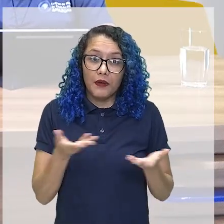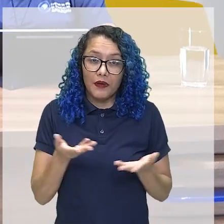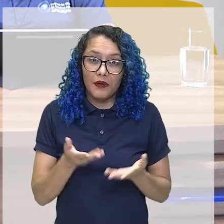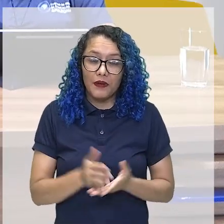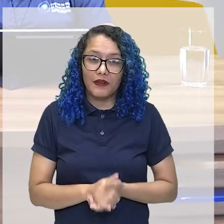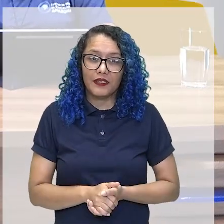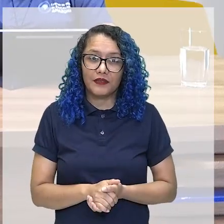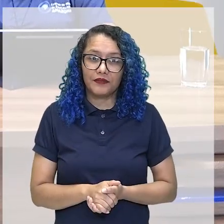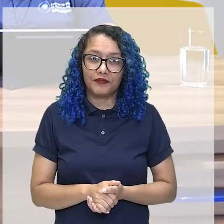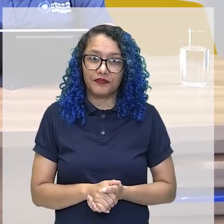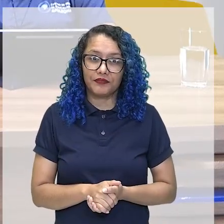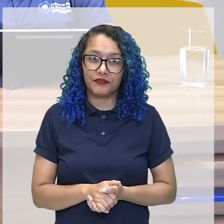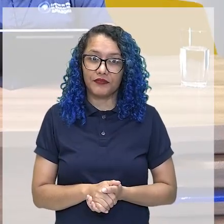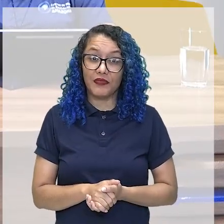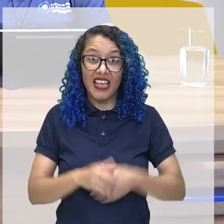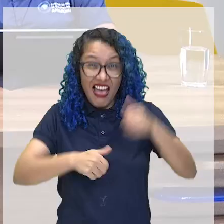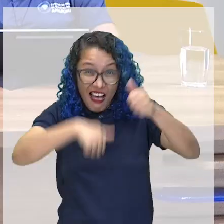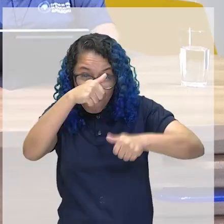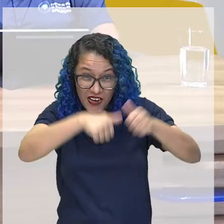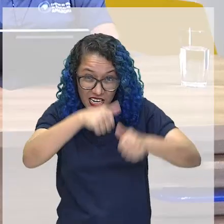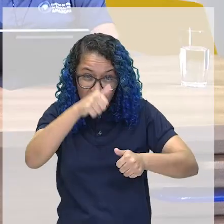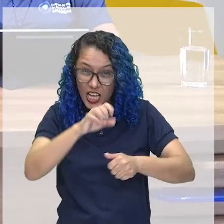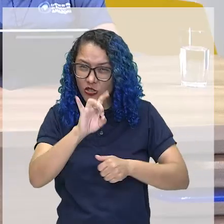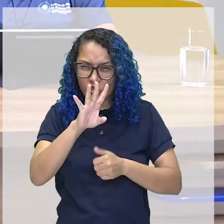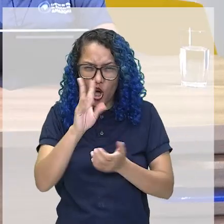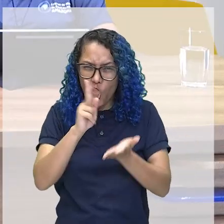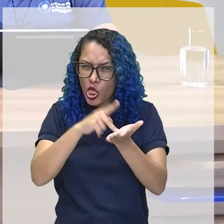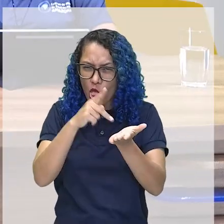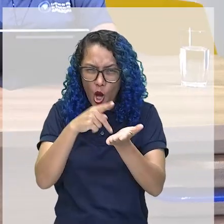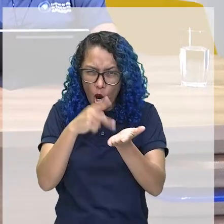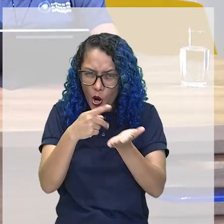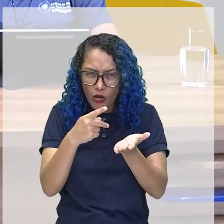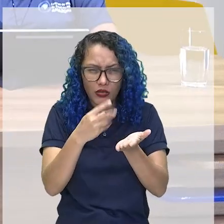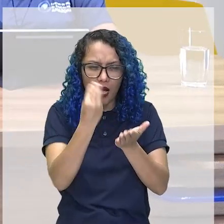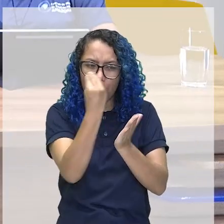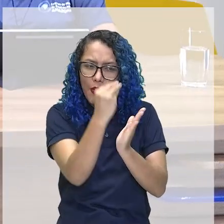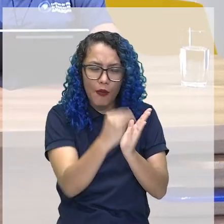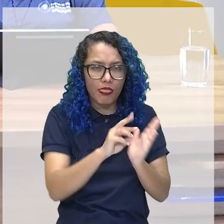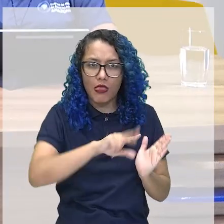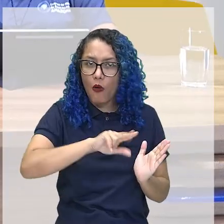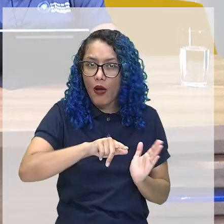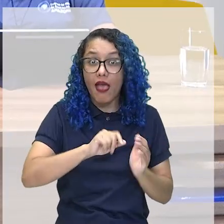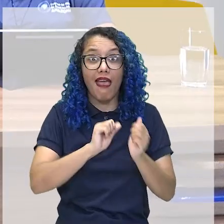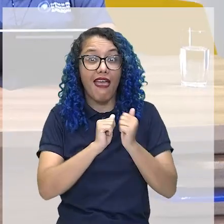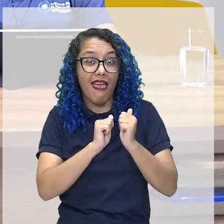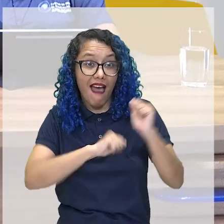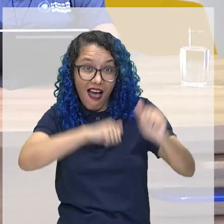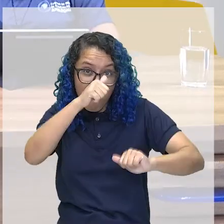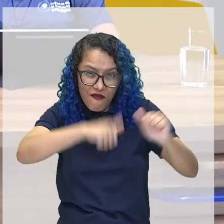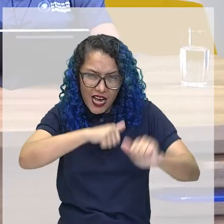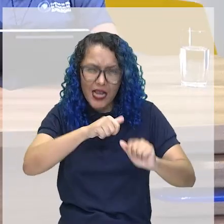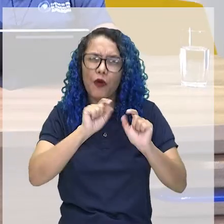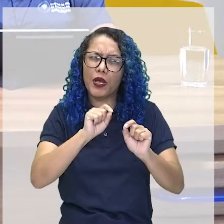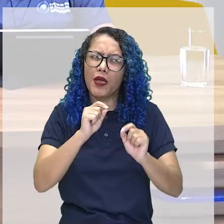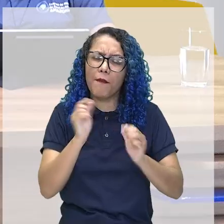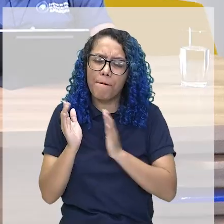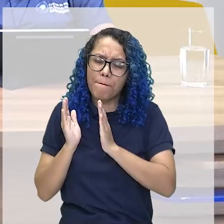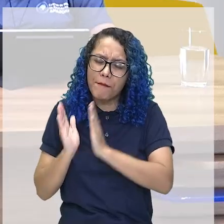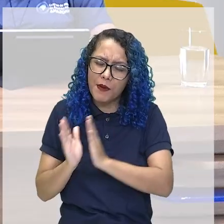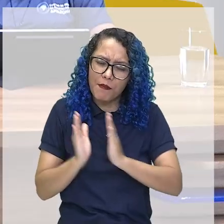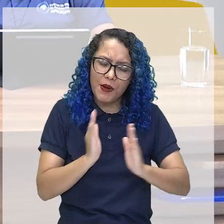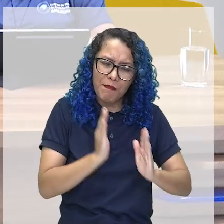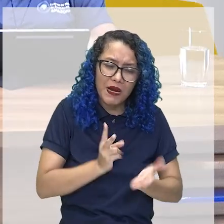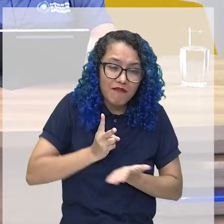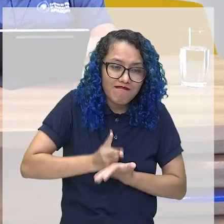Avaliar não é apenas atribuir notas, né? A avaliação é um processo contínuo que acompanha a aprendizagem,